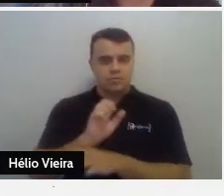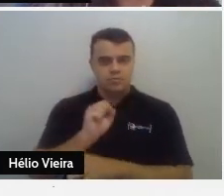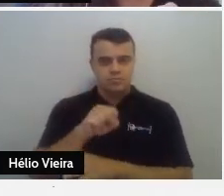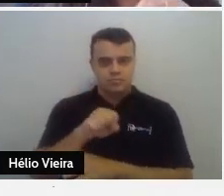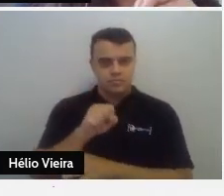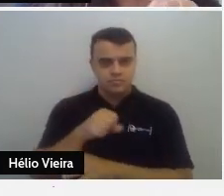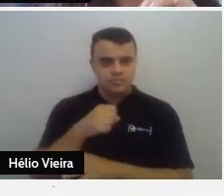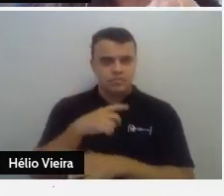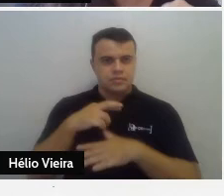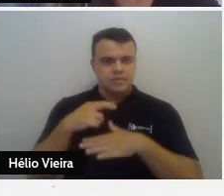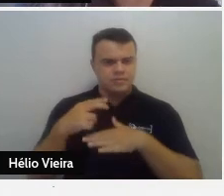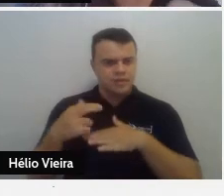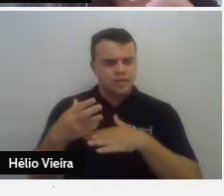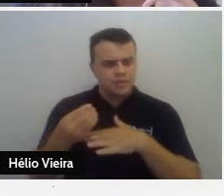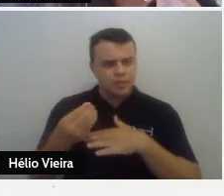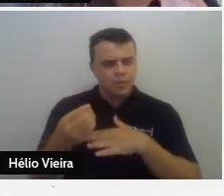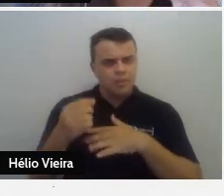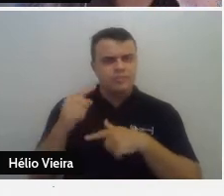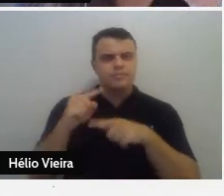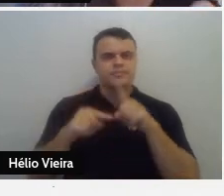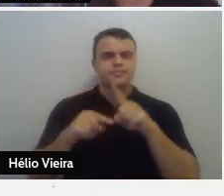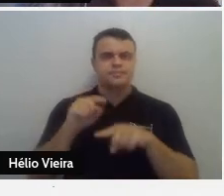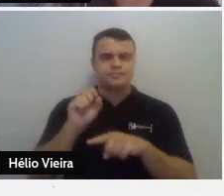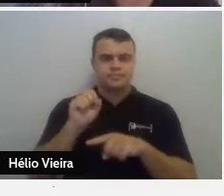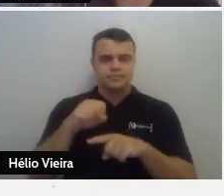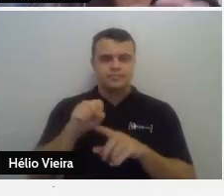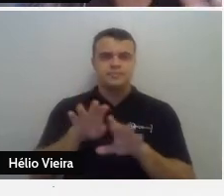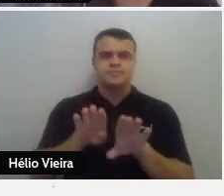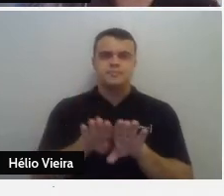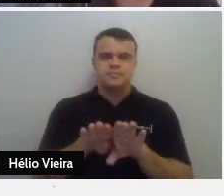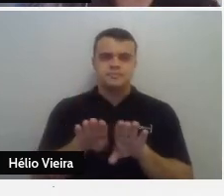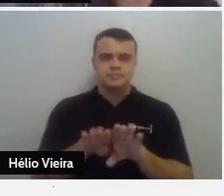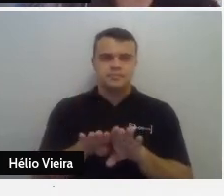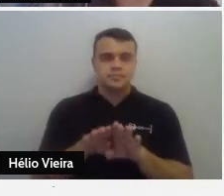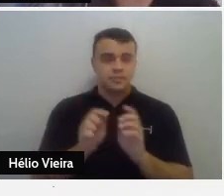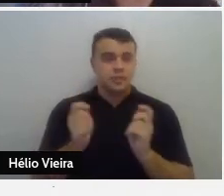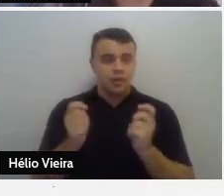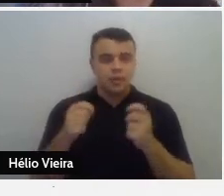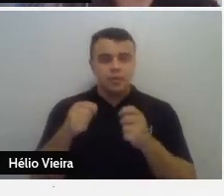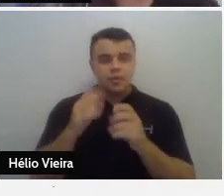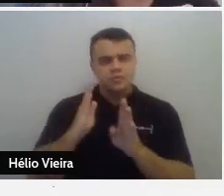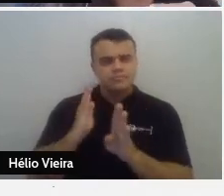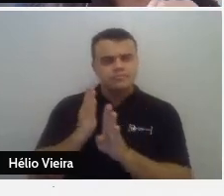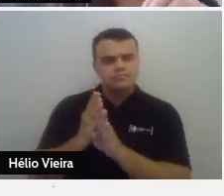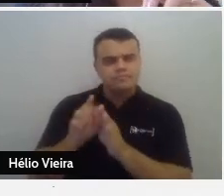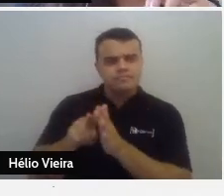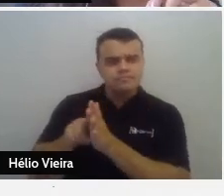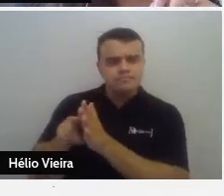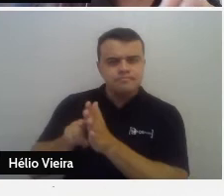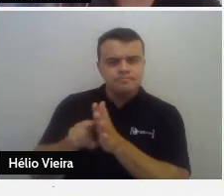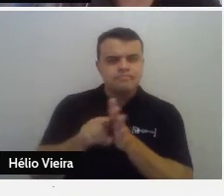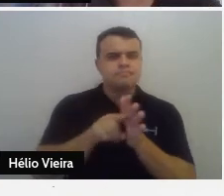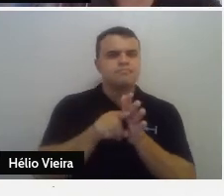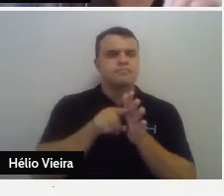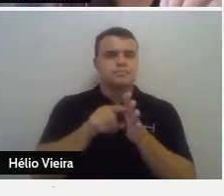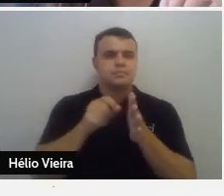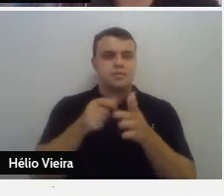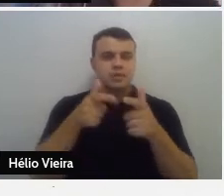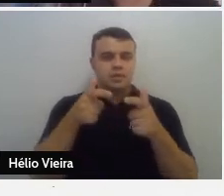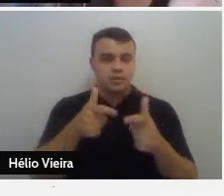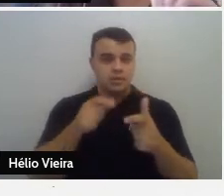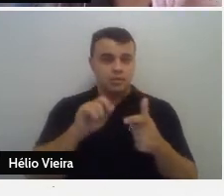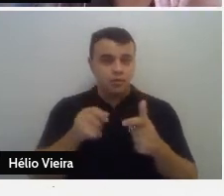com muitos recursos e que podem ser explorados na sala de